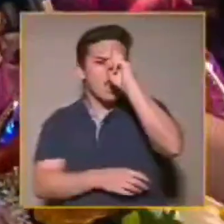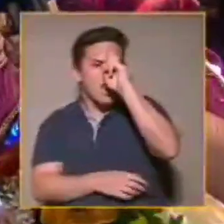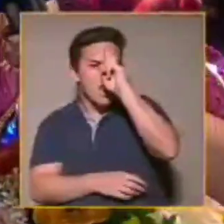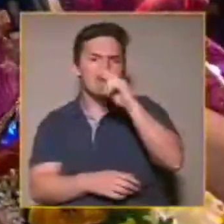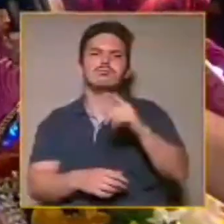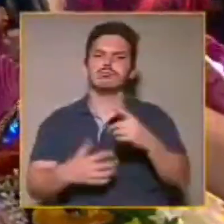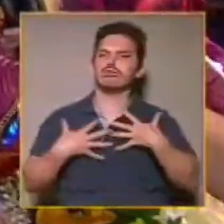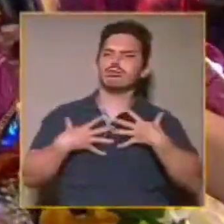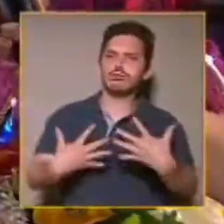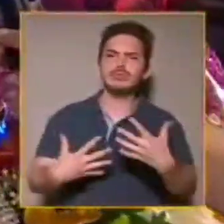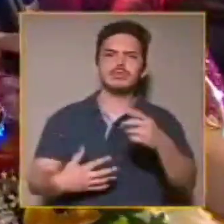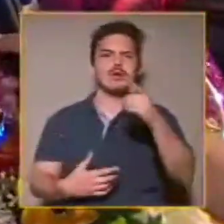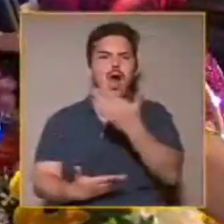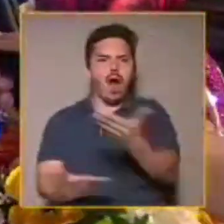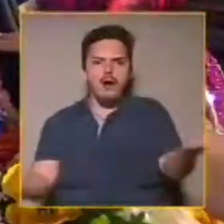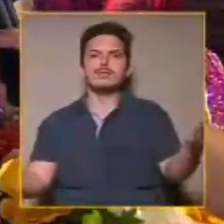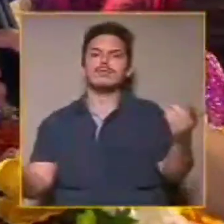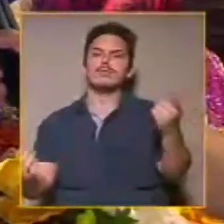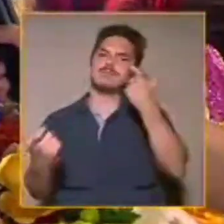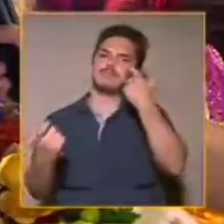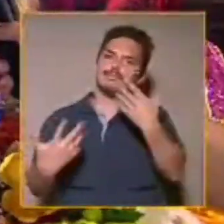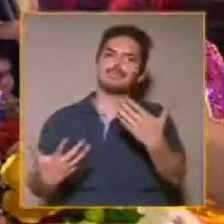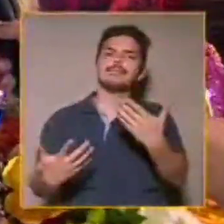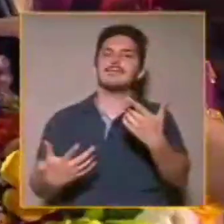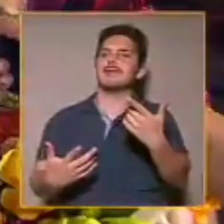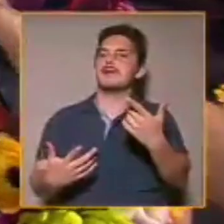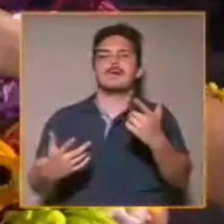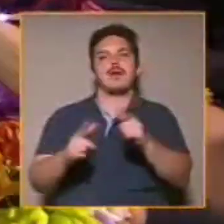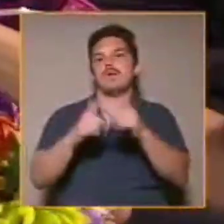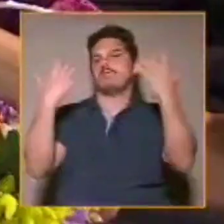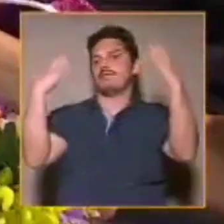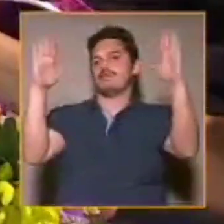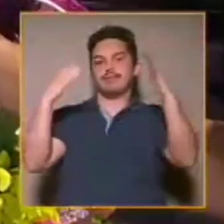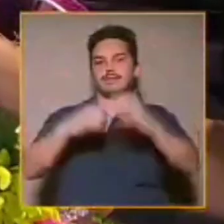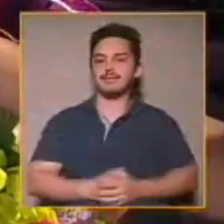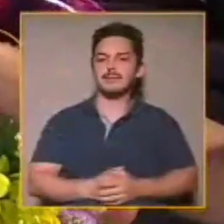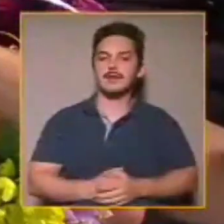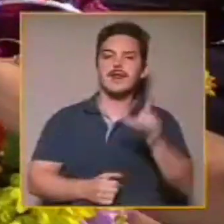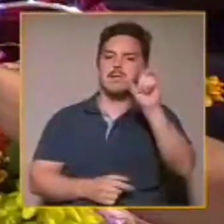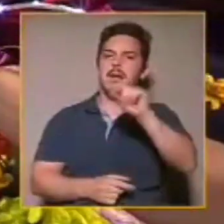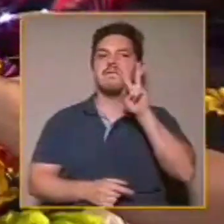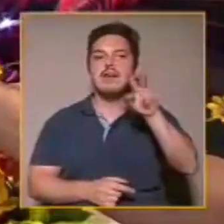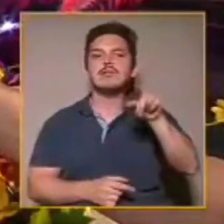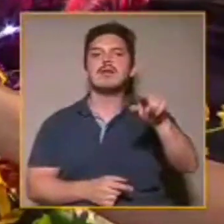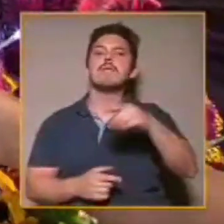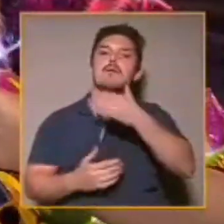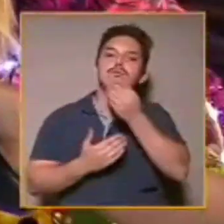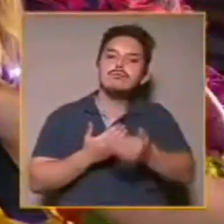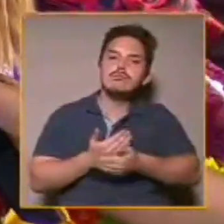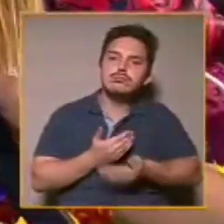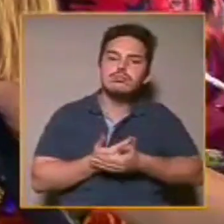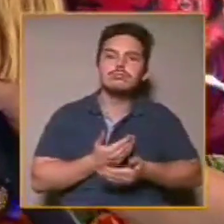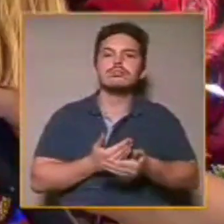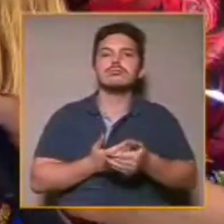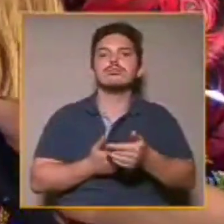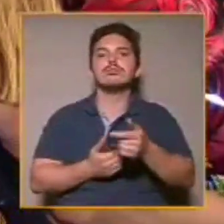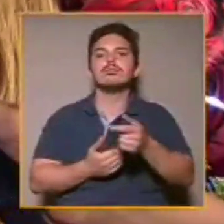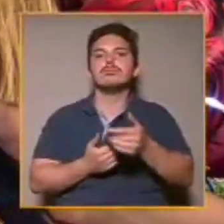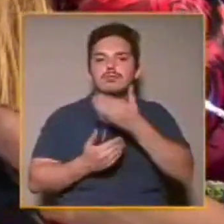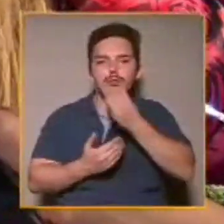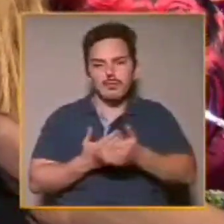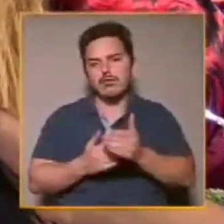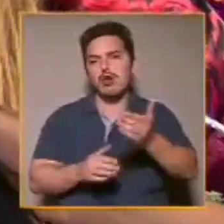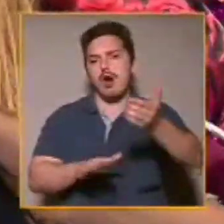dedicação e empenho que está aqui, é de uma salva de palmas. E ver os mais idosos